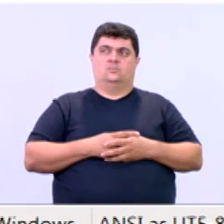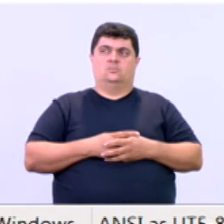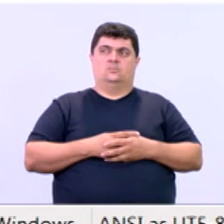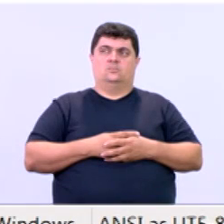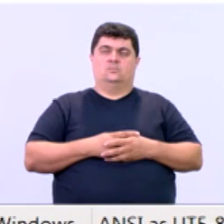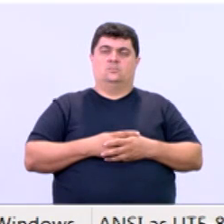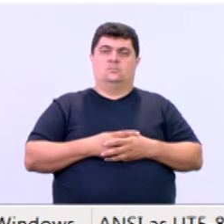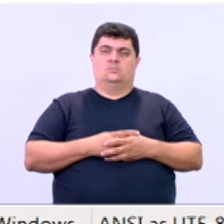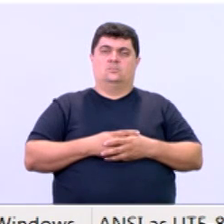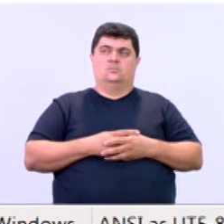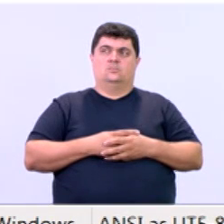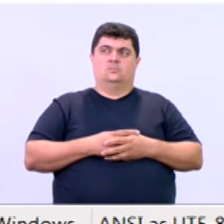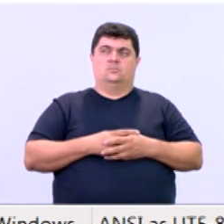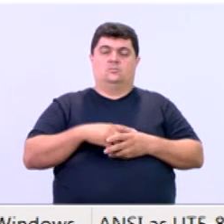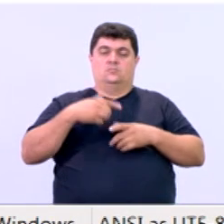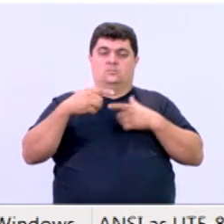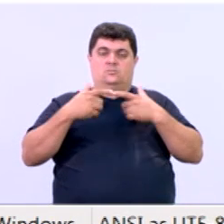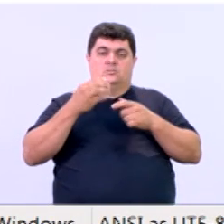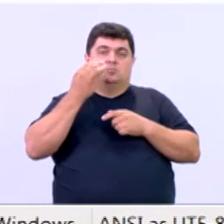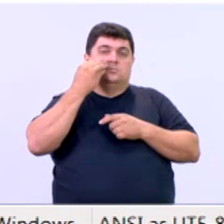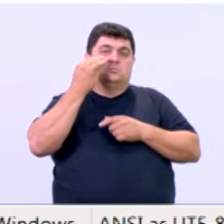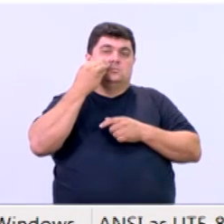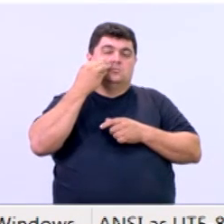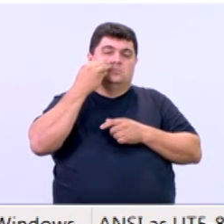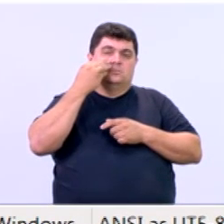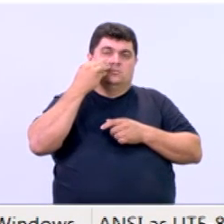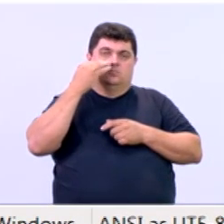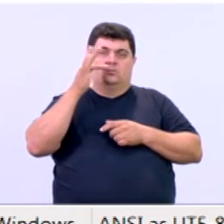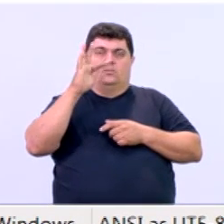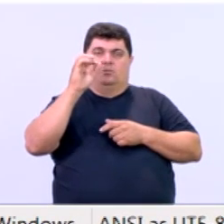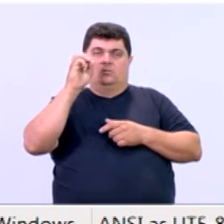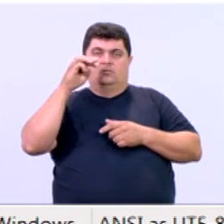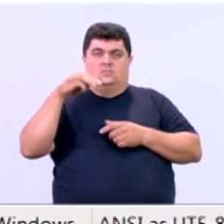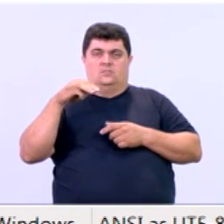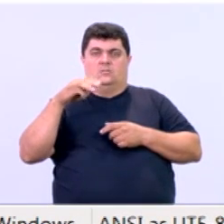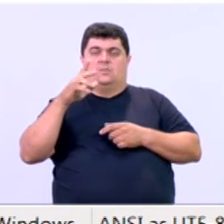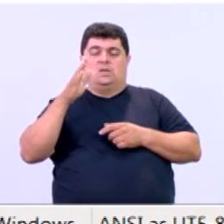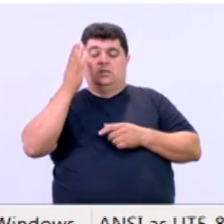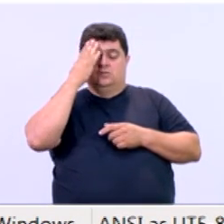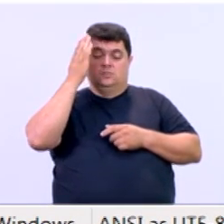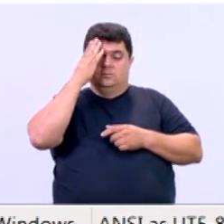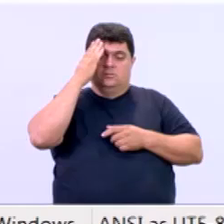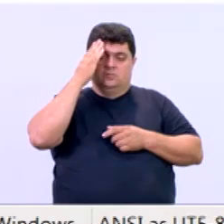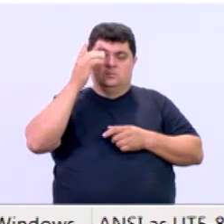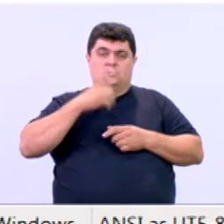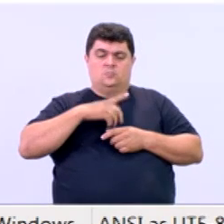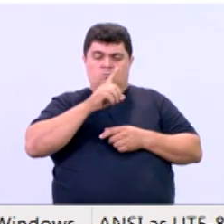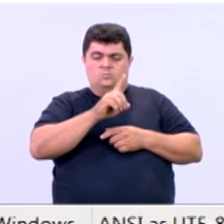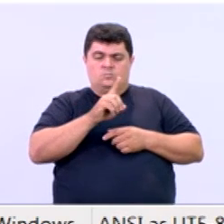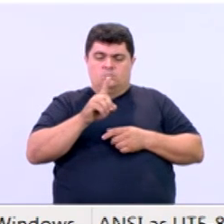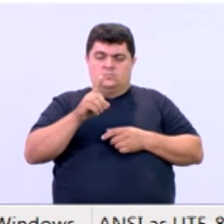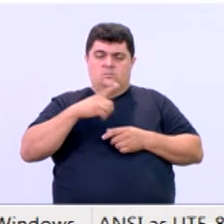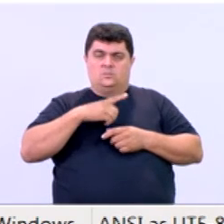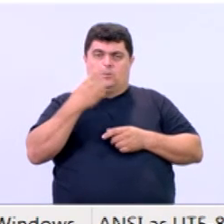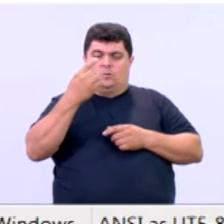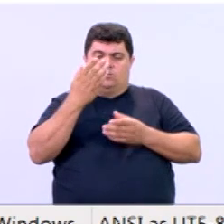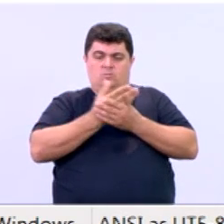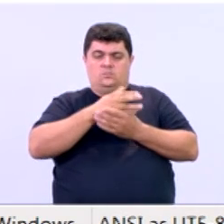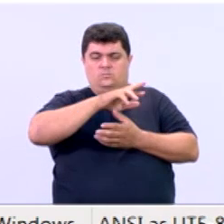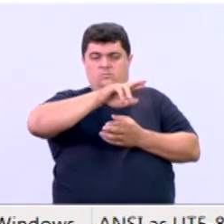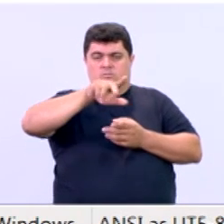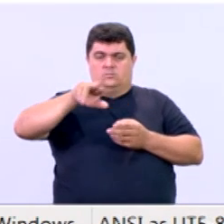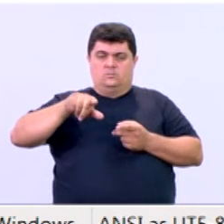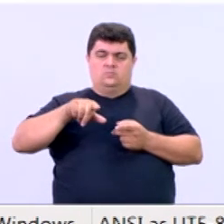Vamos trabalhar nesse exemplo de formulário. Então, nós sabemos que ele está cada arquivo está numa pasta